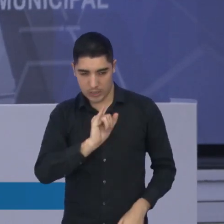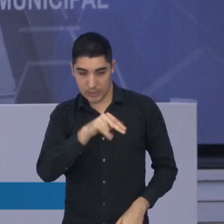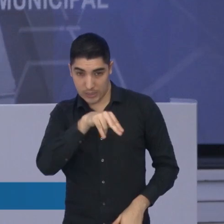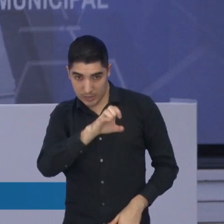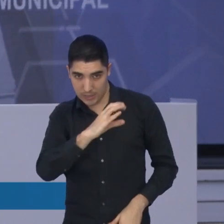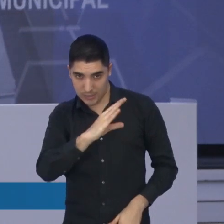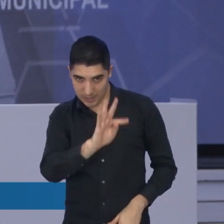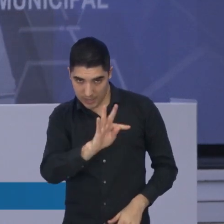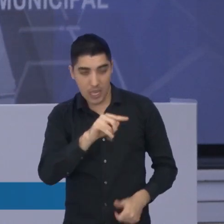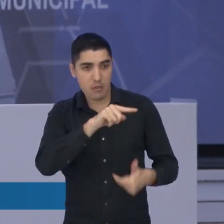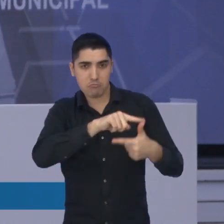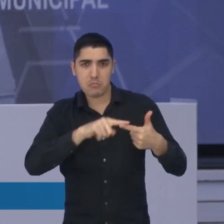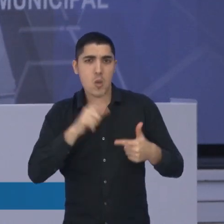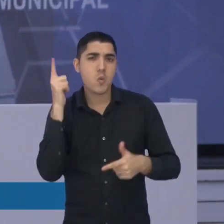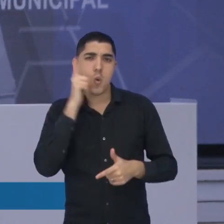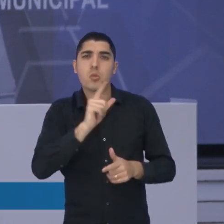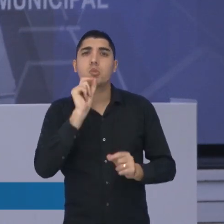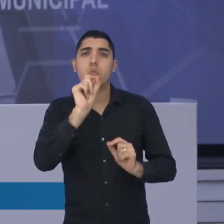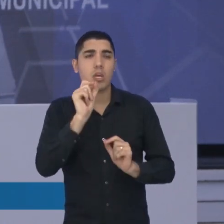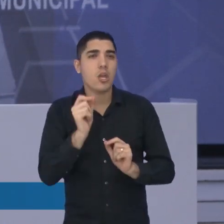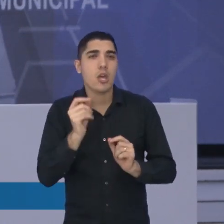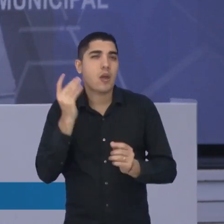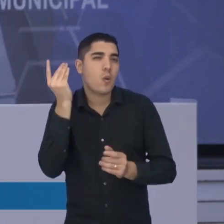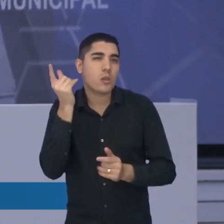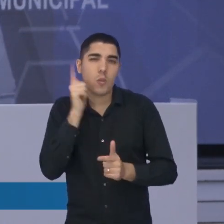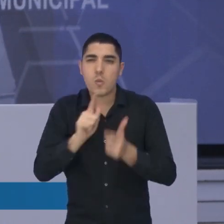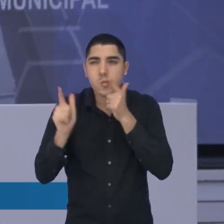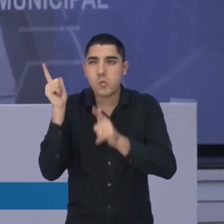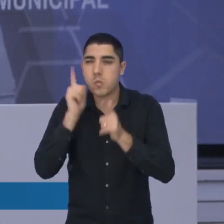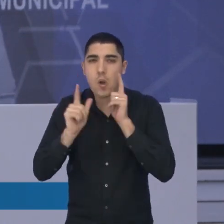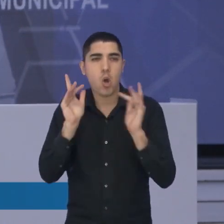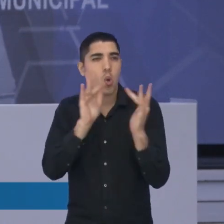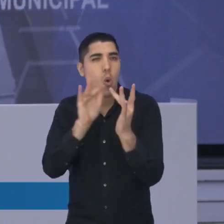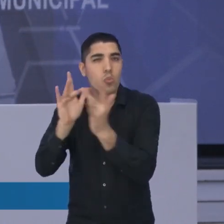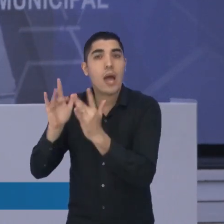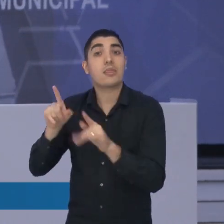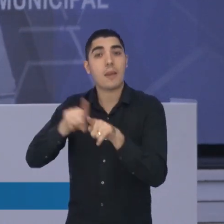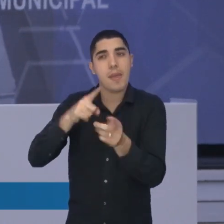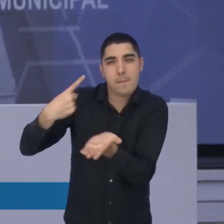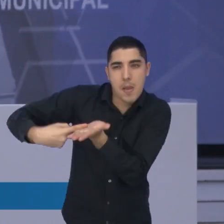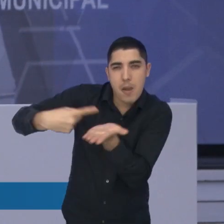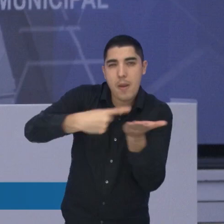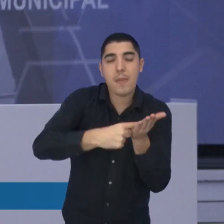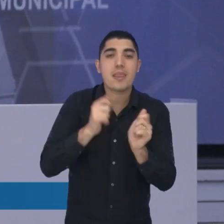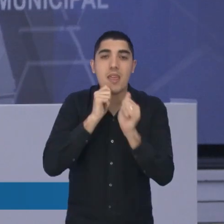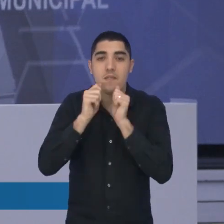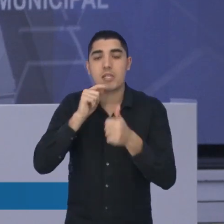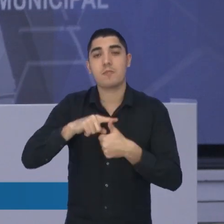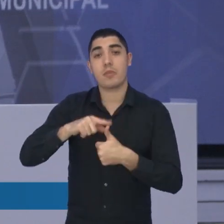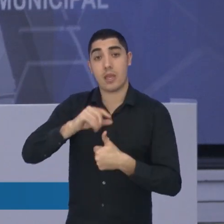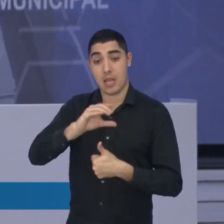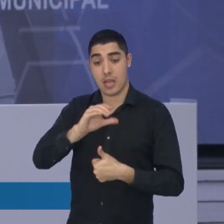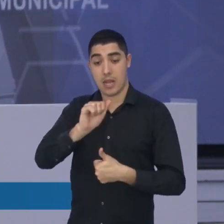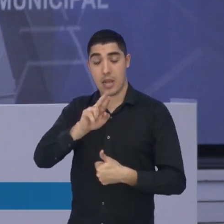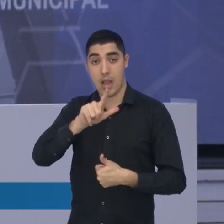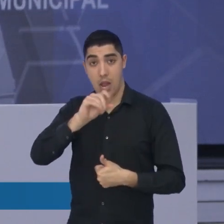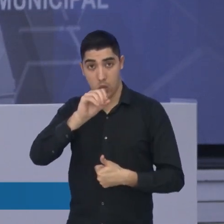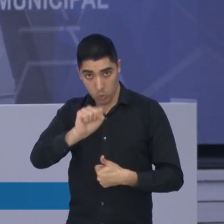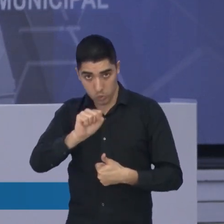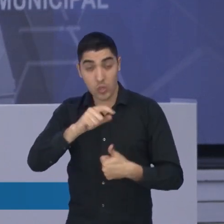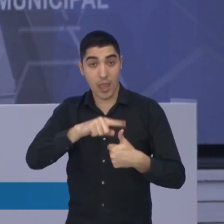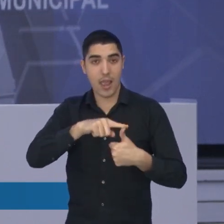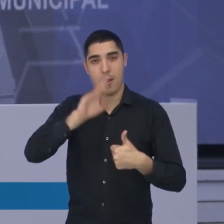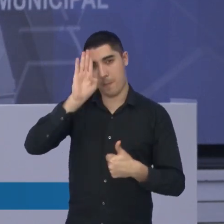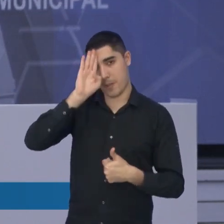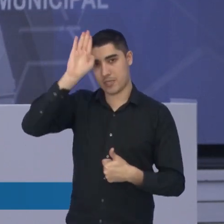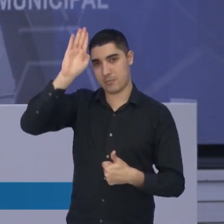com a localização de contatos e agendamentos e participação de entrevistas, como a dos ministros Carlos Veloso, pai da urna